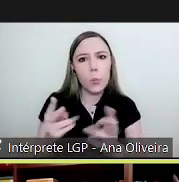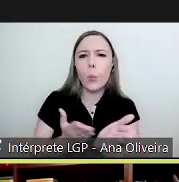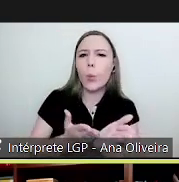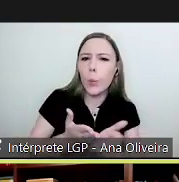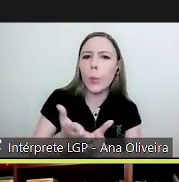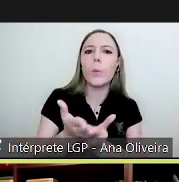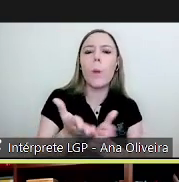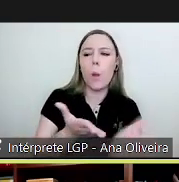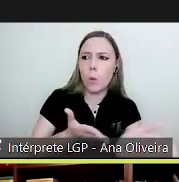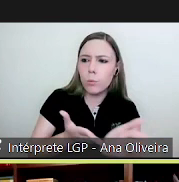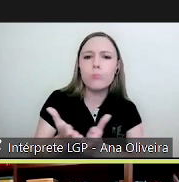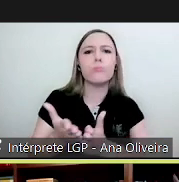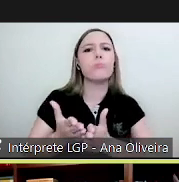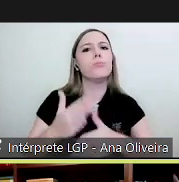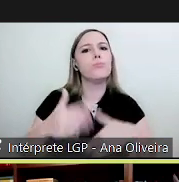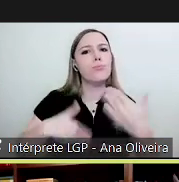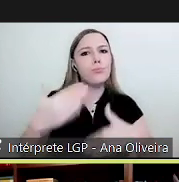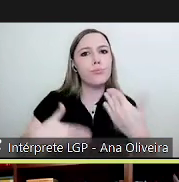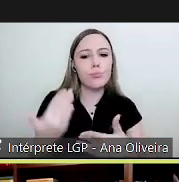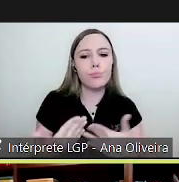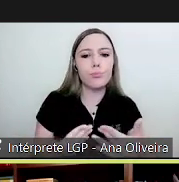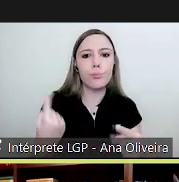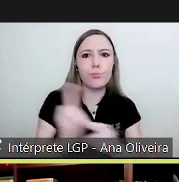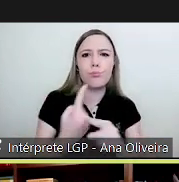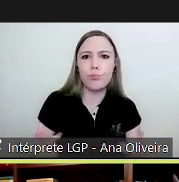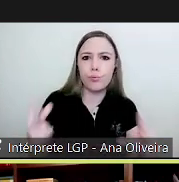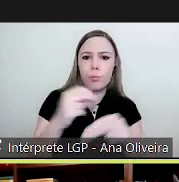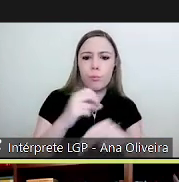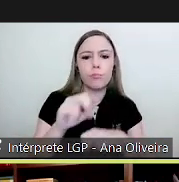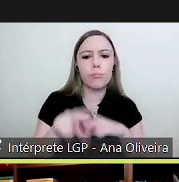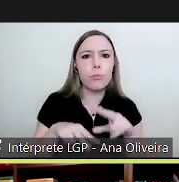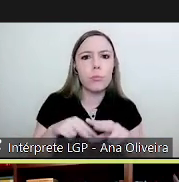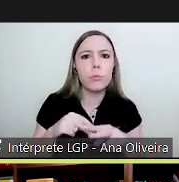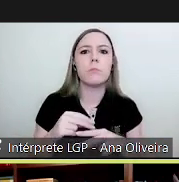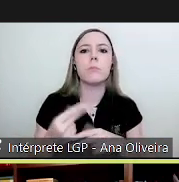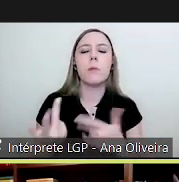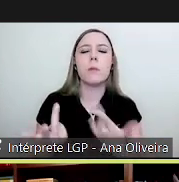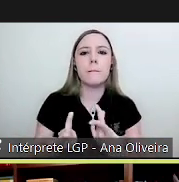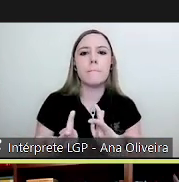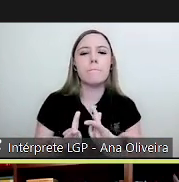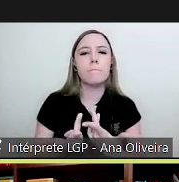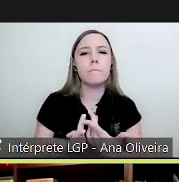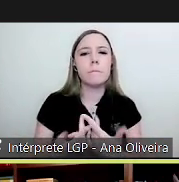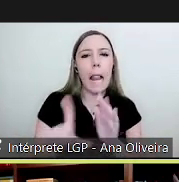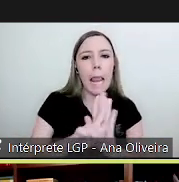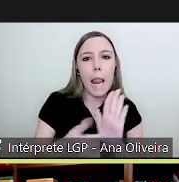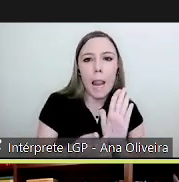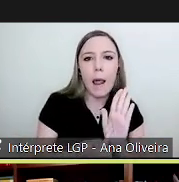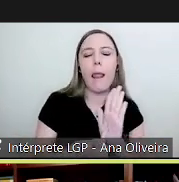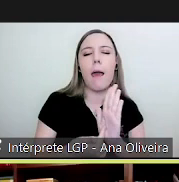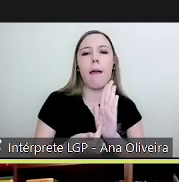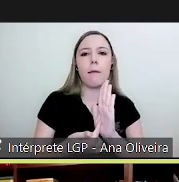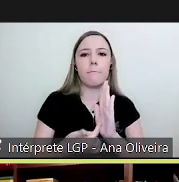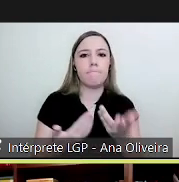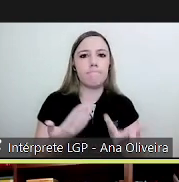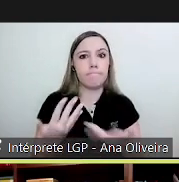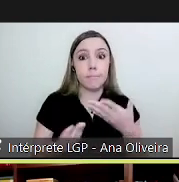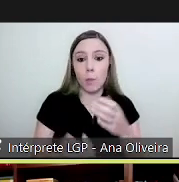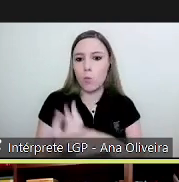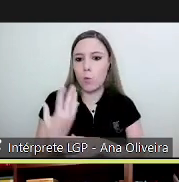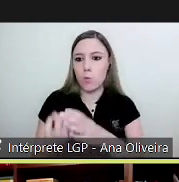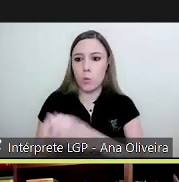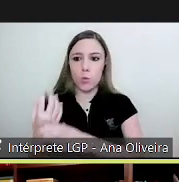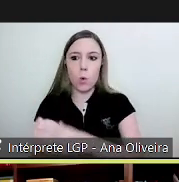Continuar intensificando a modernização administrativa, a desmaterialização e a criação de